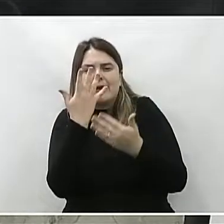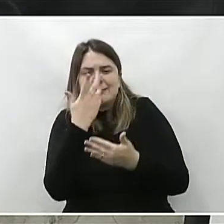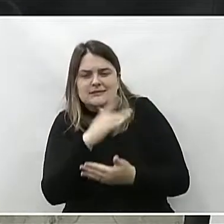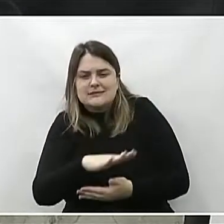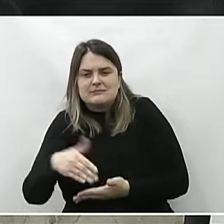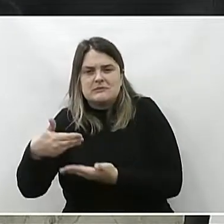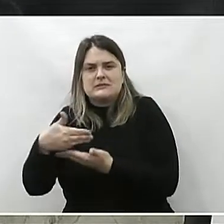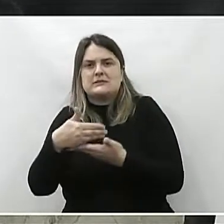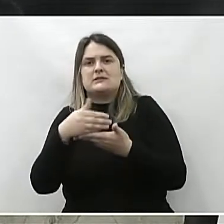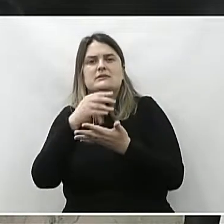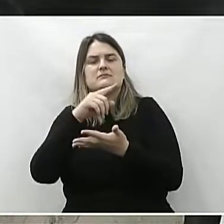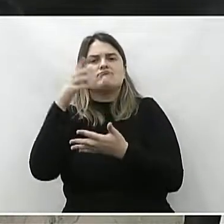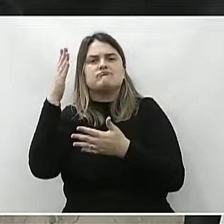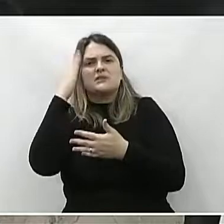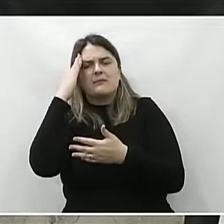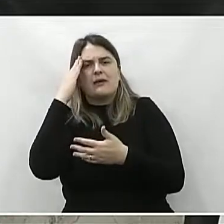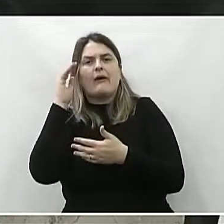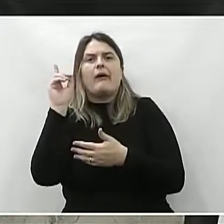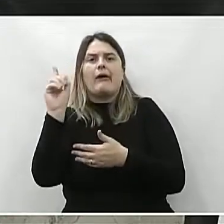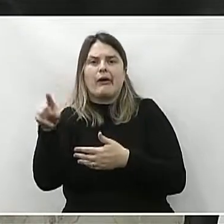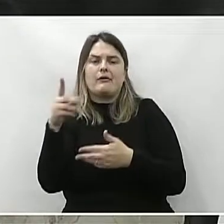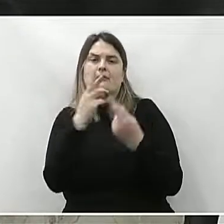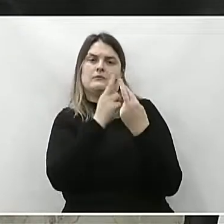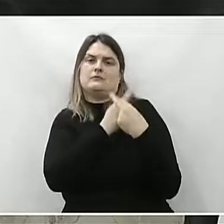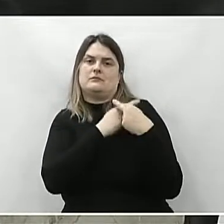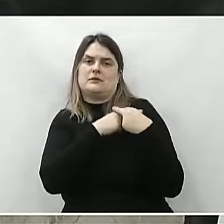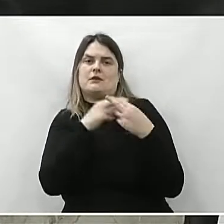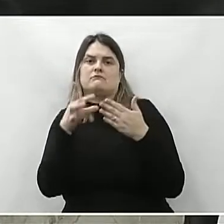escolas, são dos líderes comunitários.